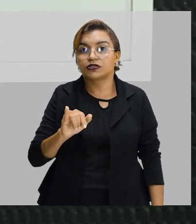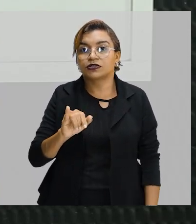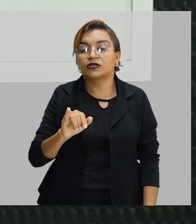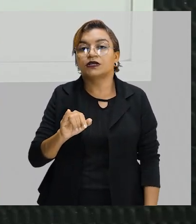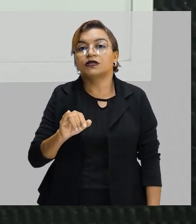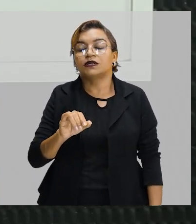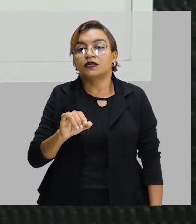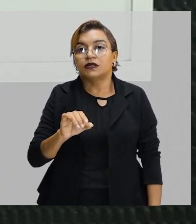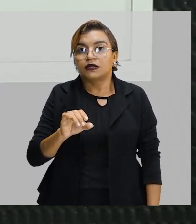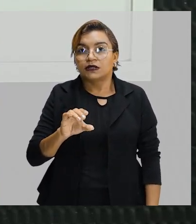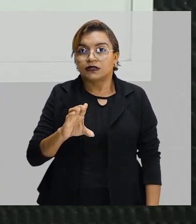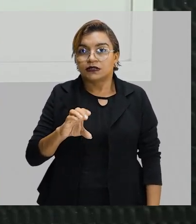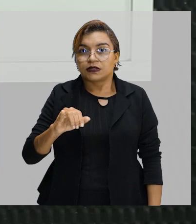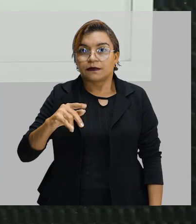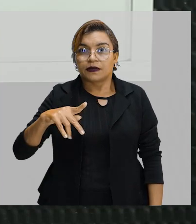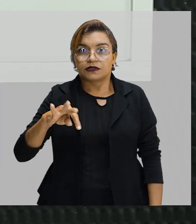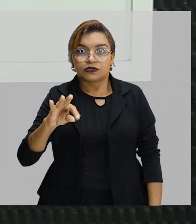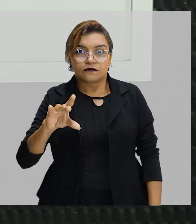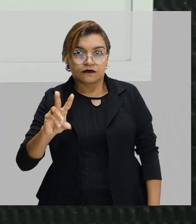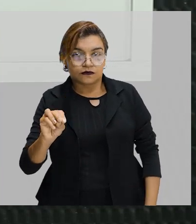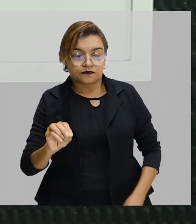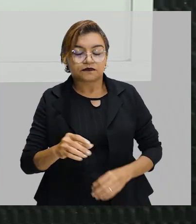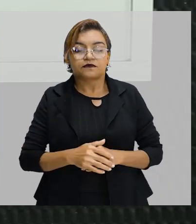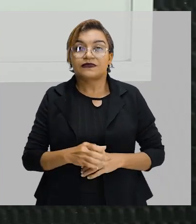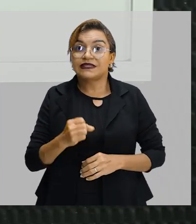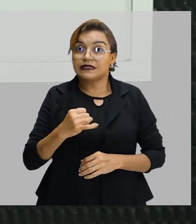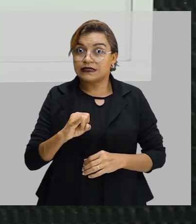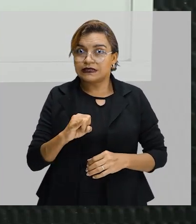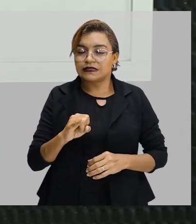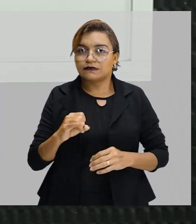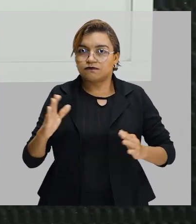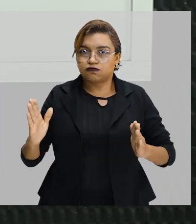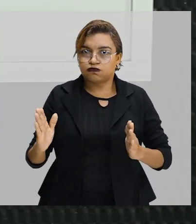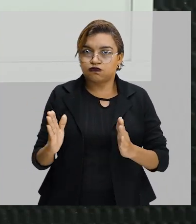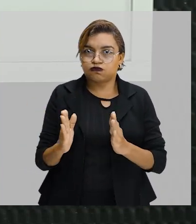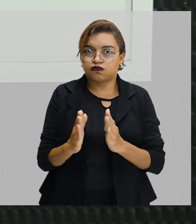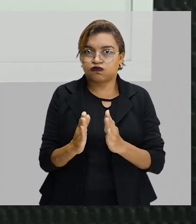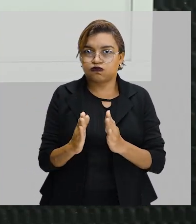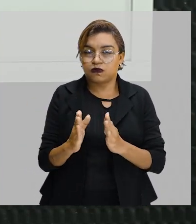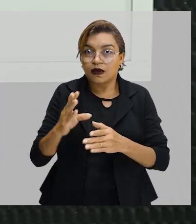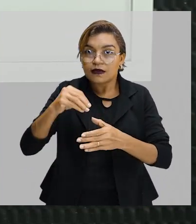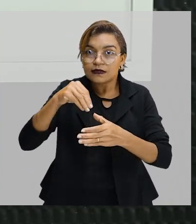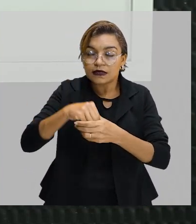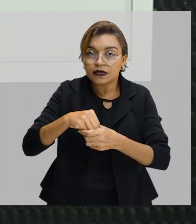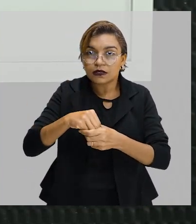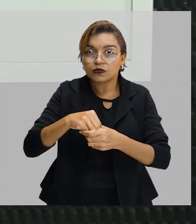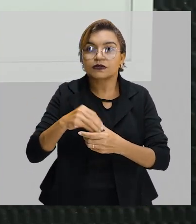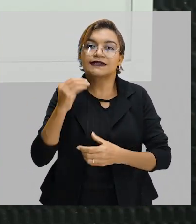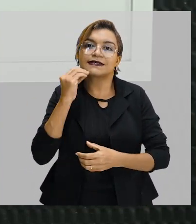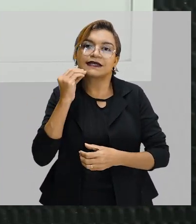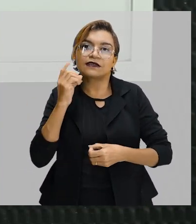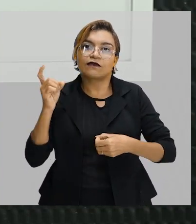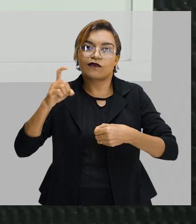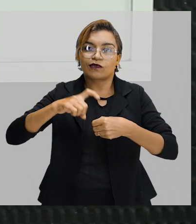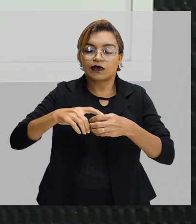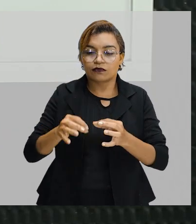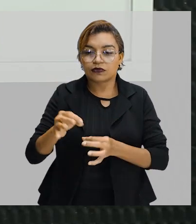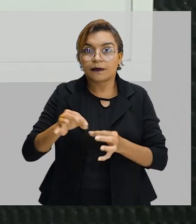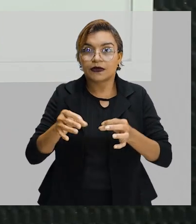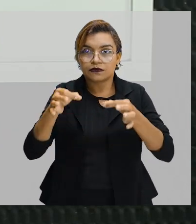for comprimida, certo? Internamente essa mola ela vai tentar restituir para o seu tamanho